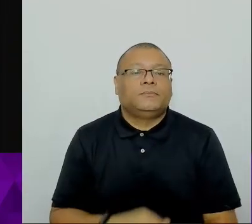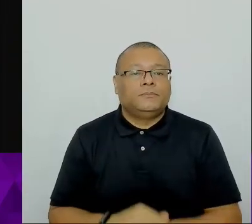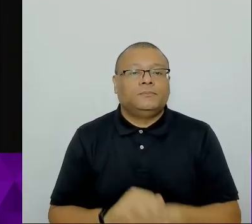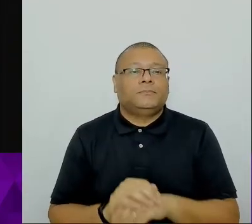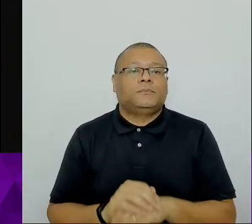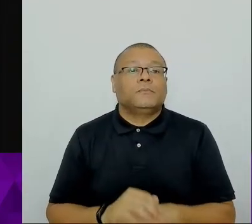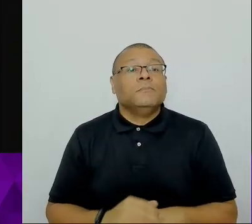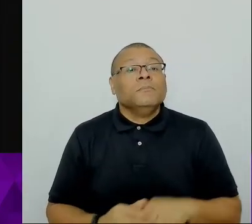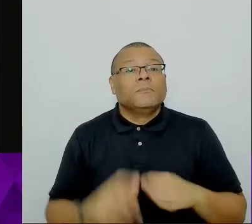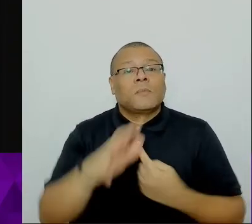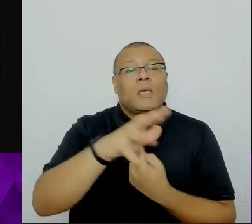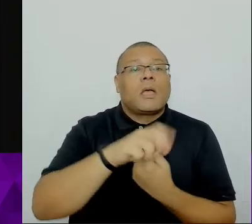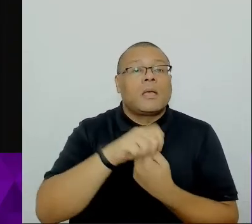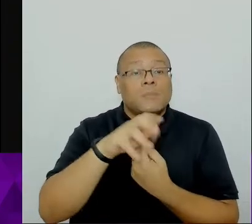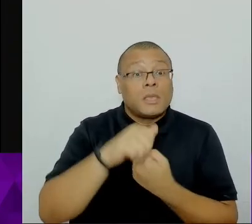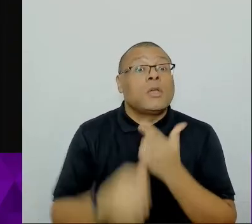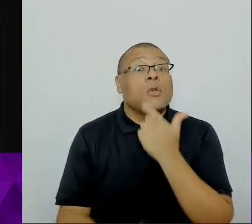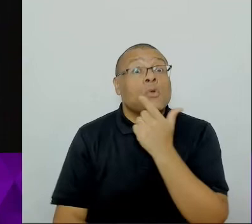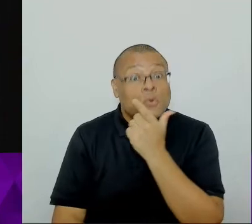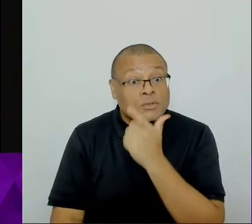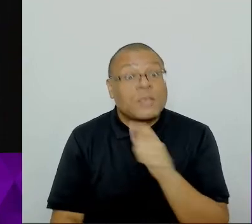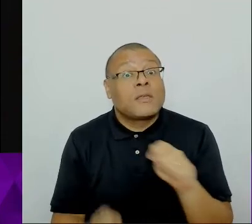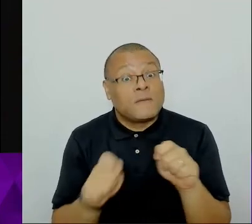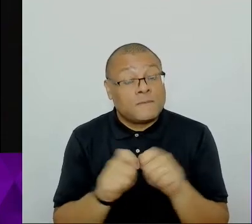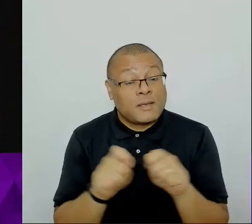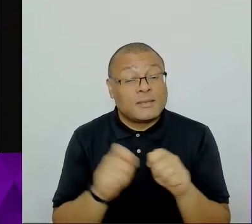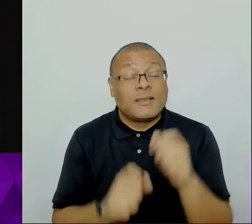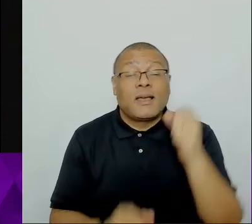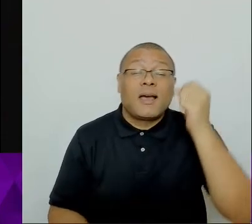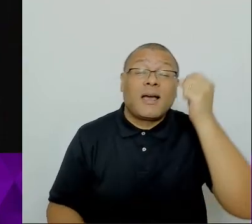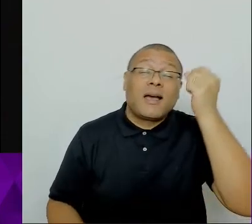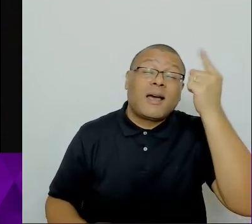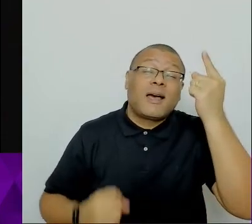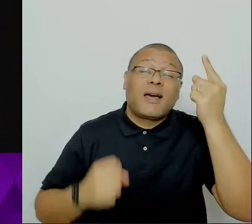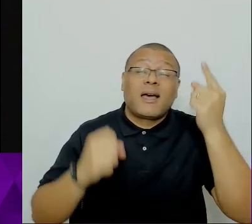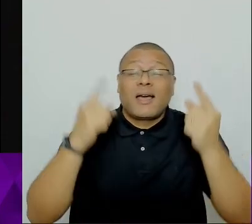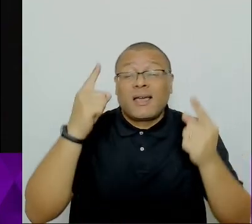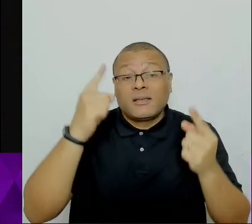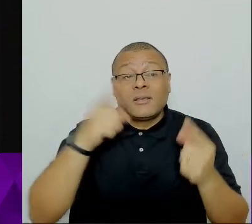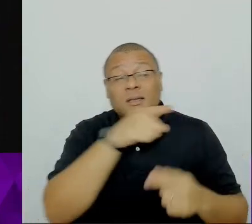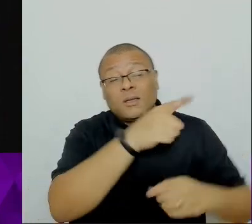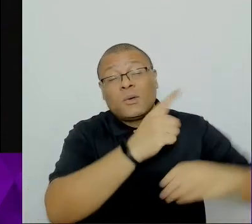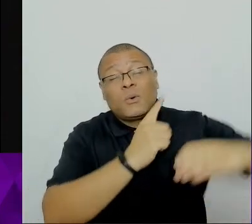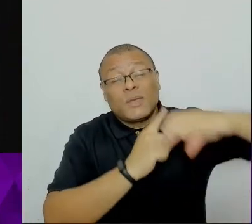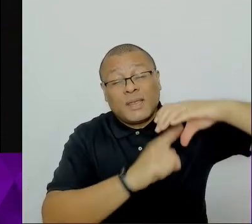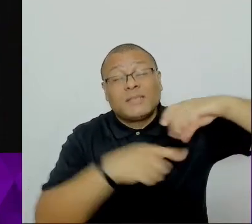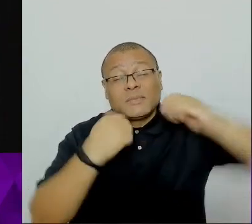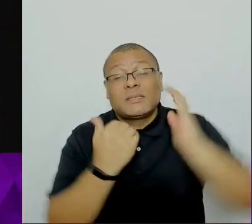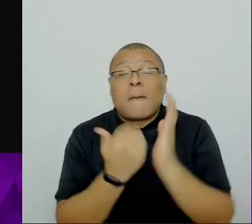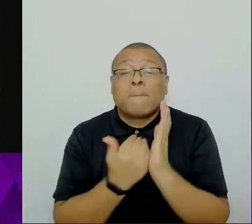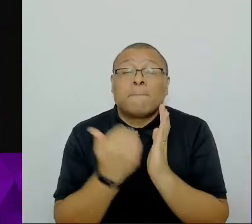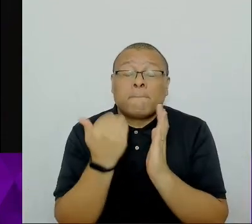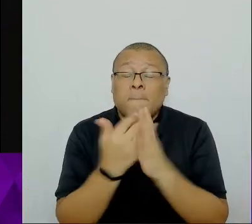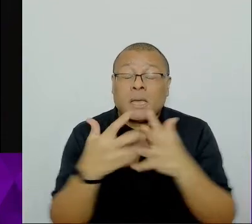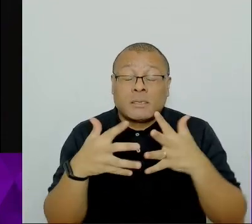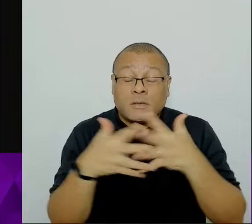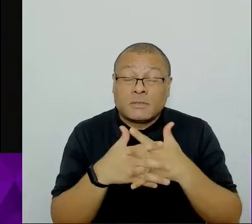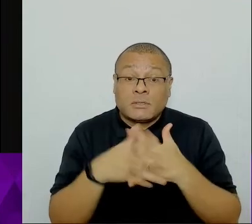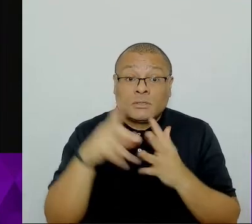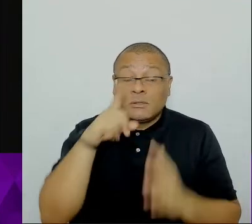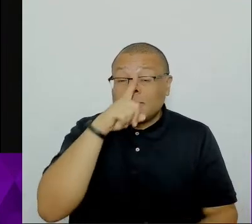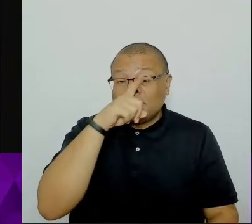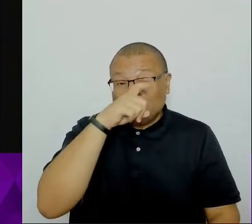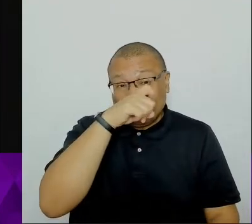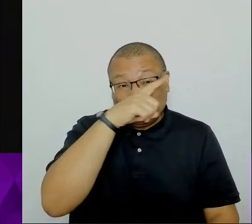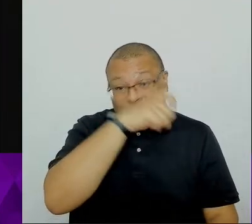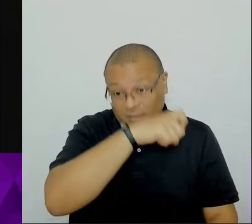nossa API, ela consegue fazer tudo isso, só que às vezes os clientes eles precisam fazer mais coisas e coisas um pouco mais complexas, como por exemplo,